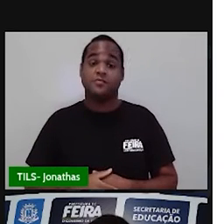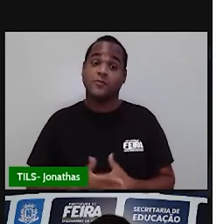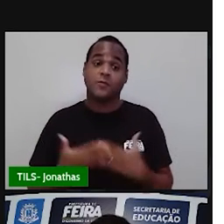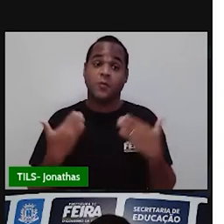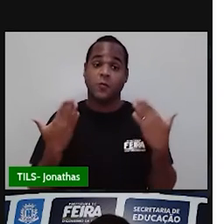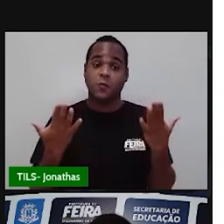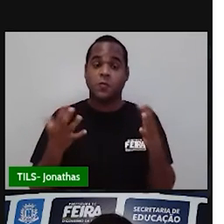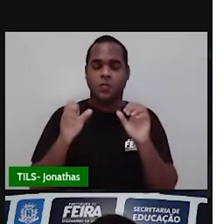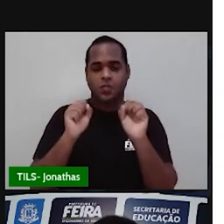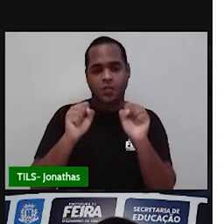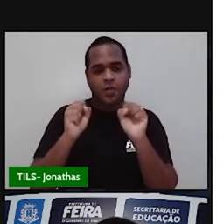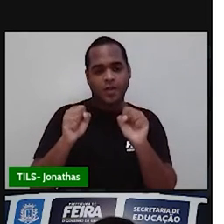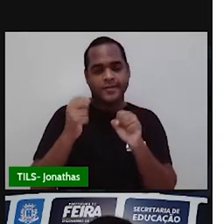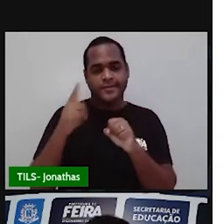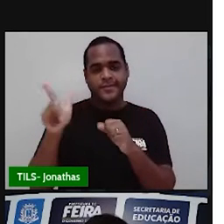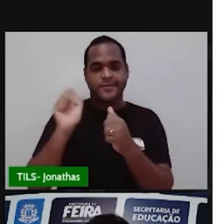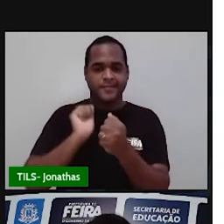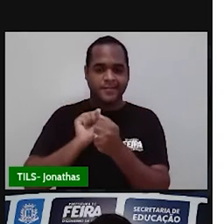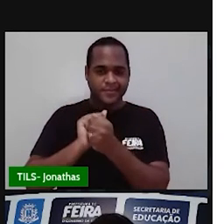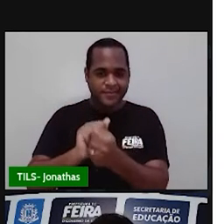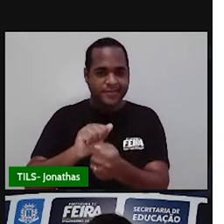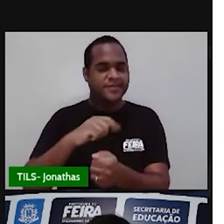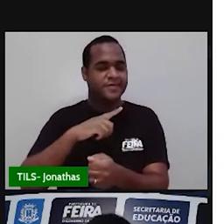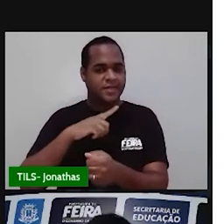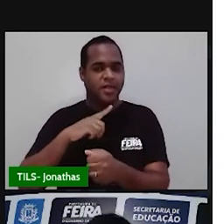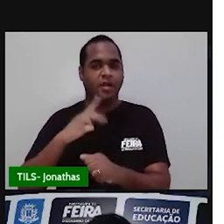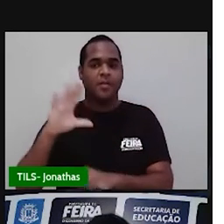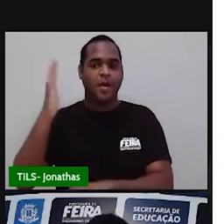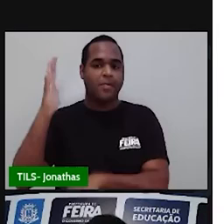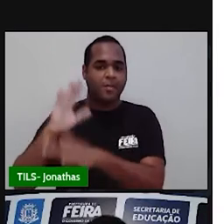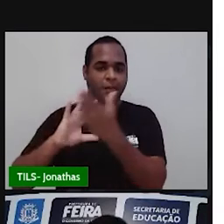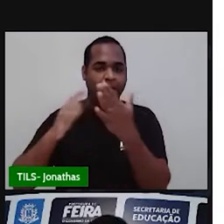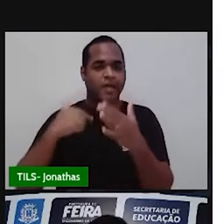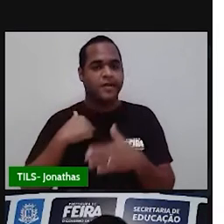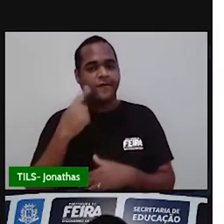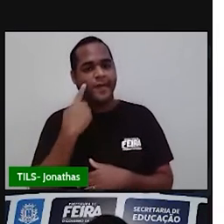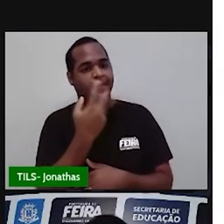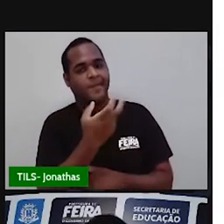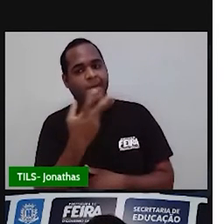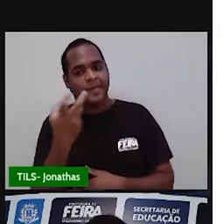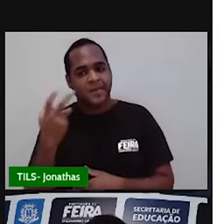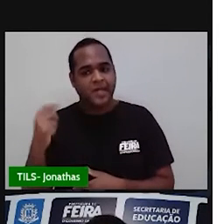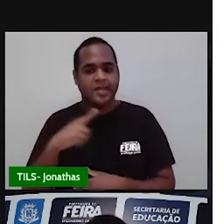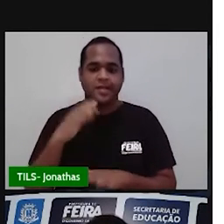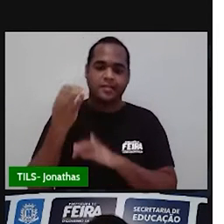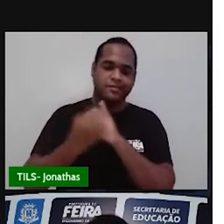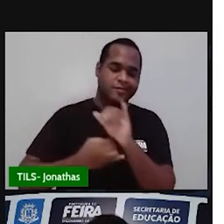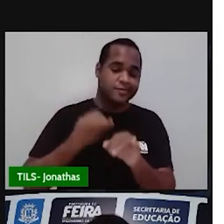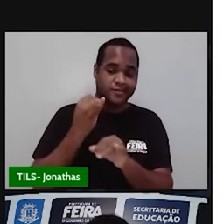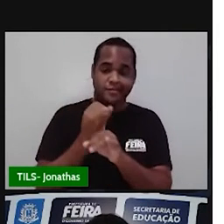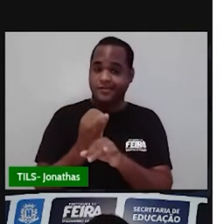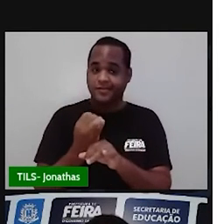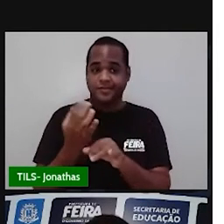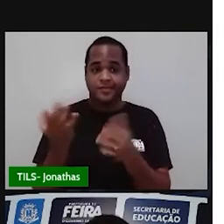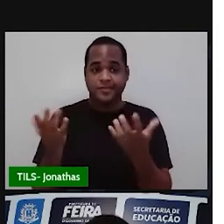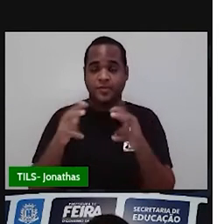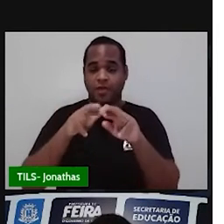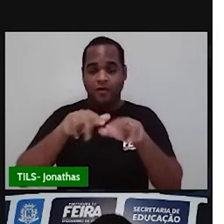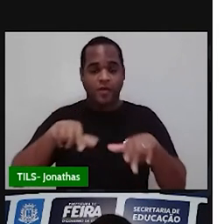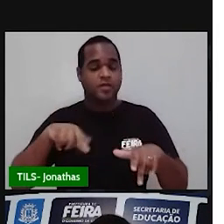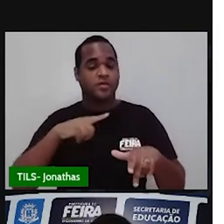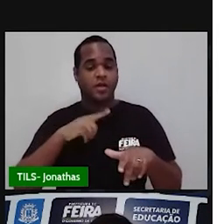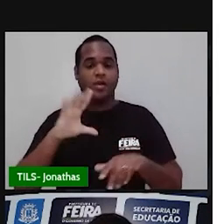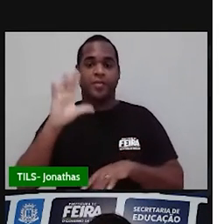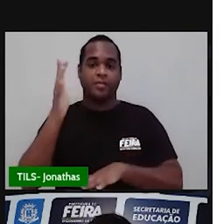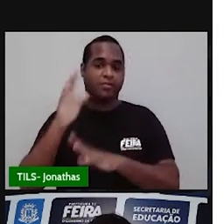né? A gente acompanhando o que acontece em nossa volta aí pela internet. Em vários